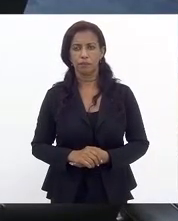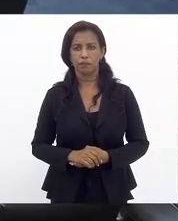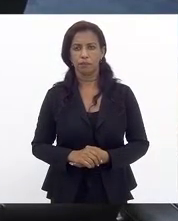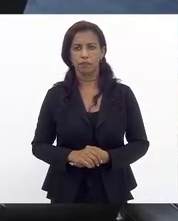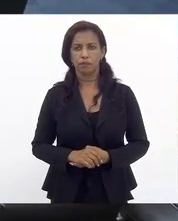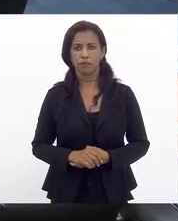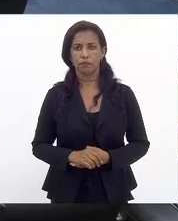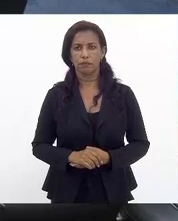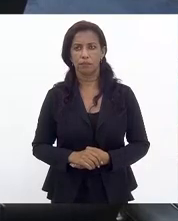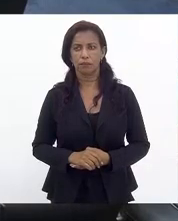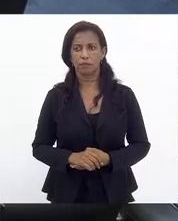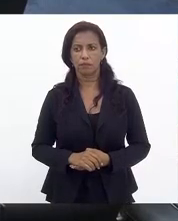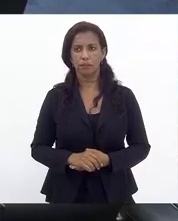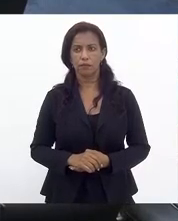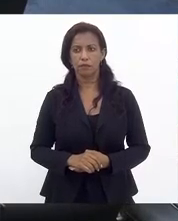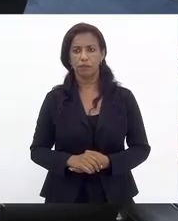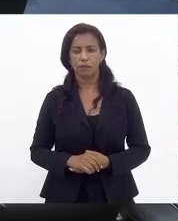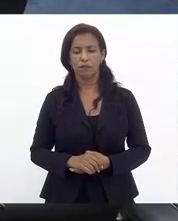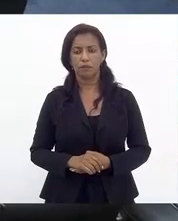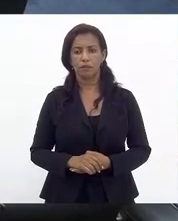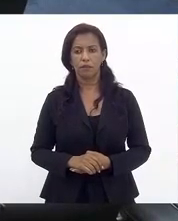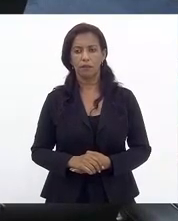E aí